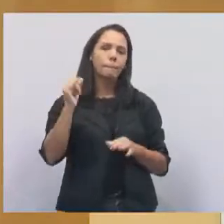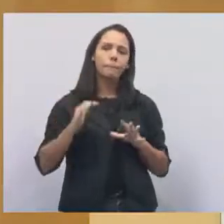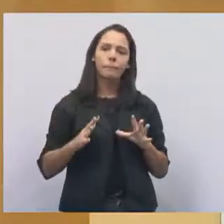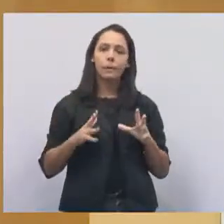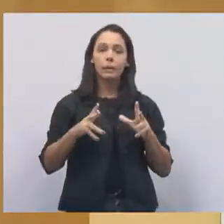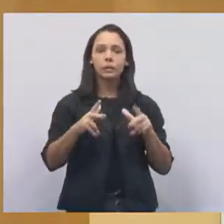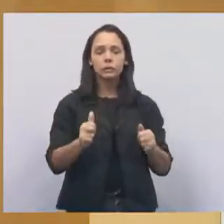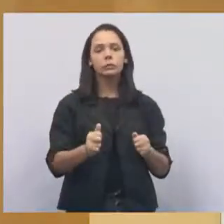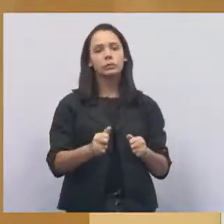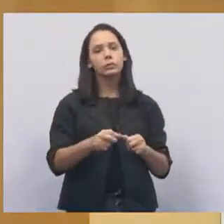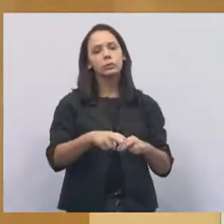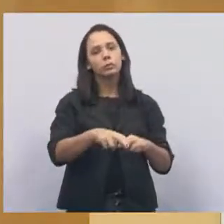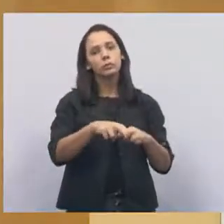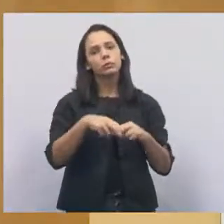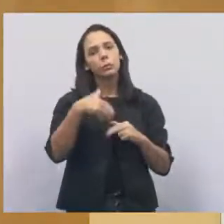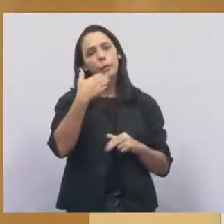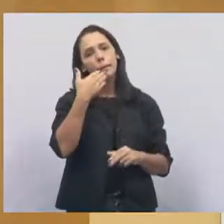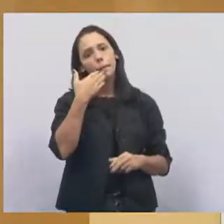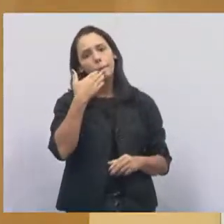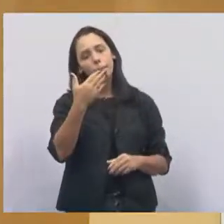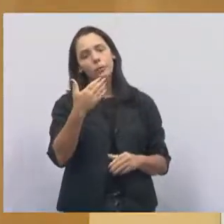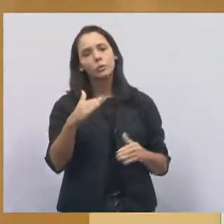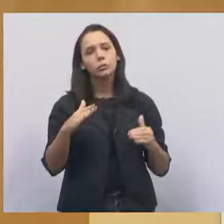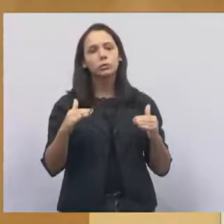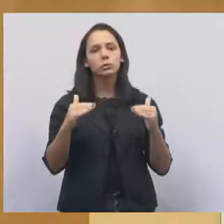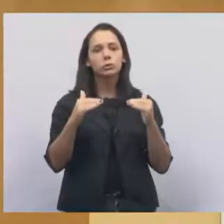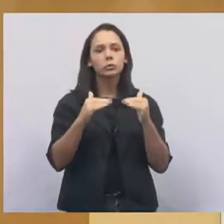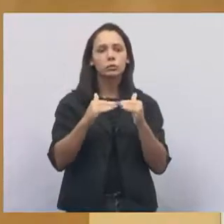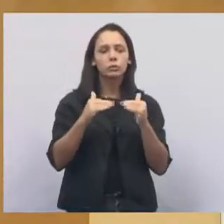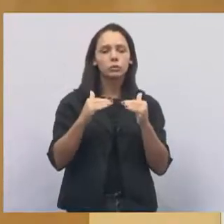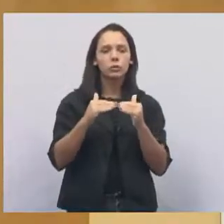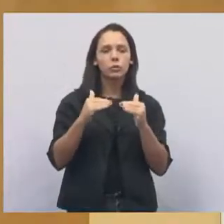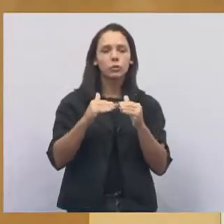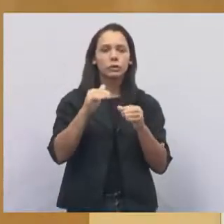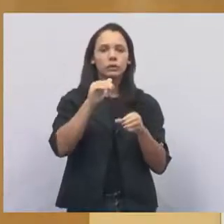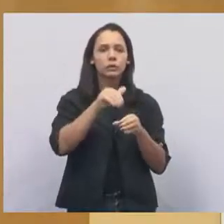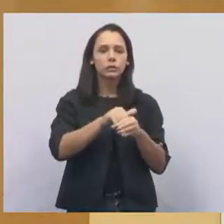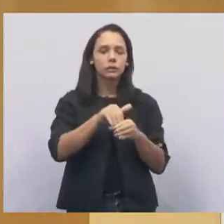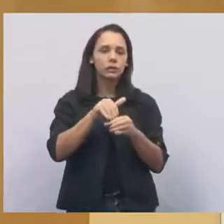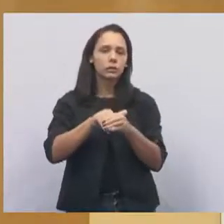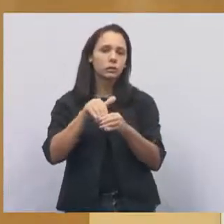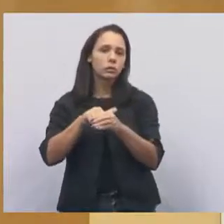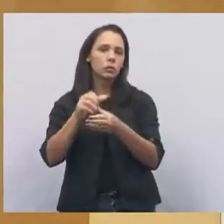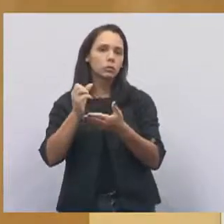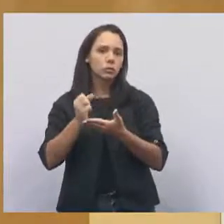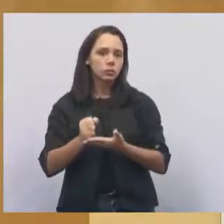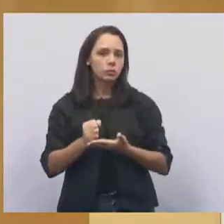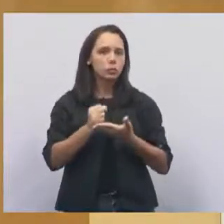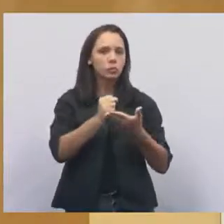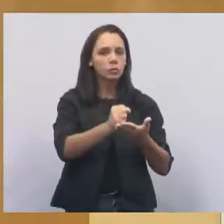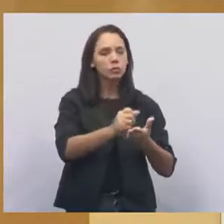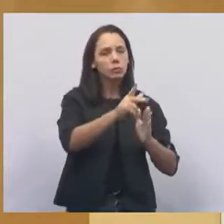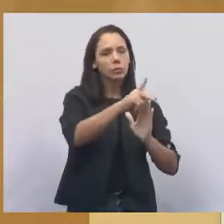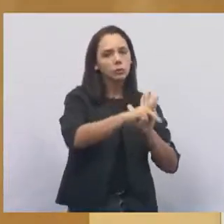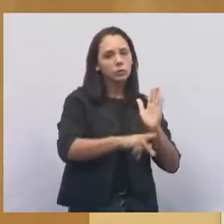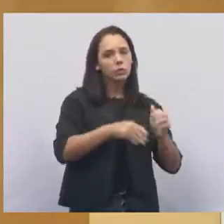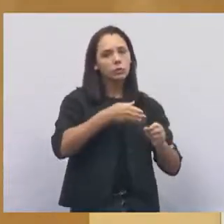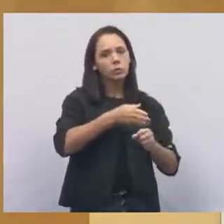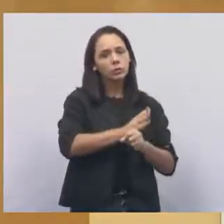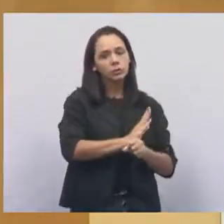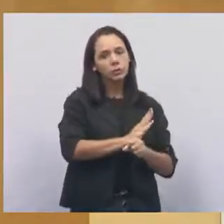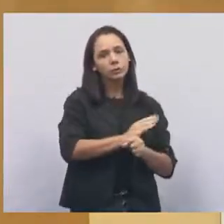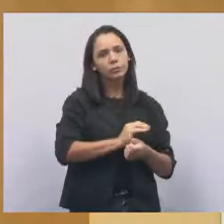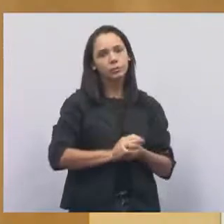a apreciação dos Nobres esperando e Luz pares para aprovação desse projeto então